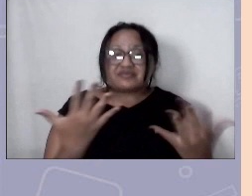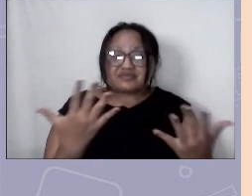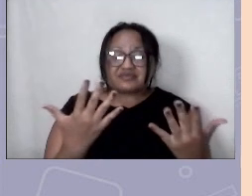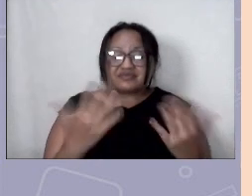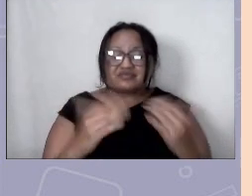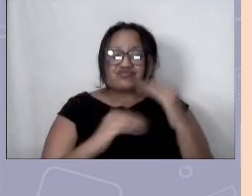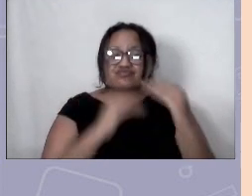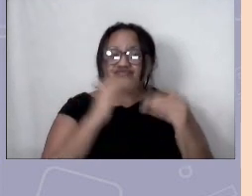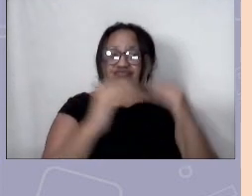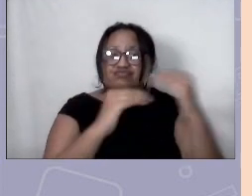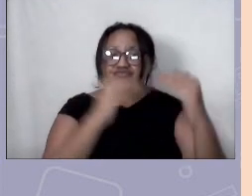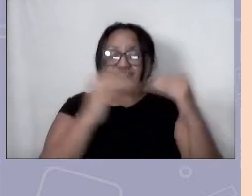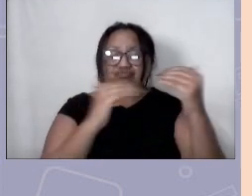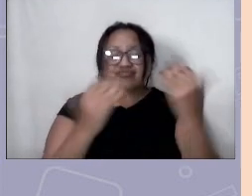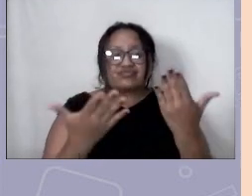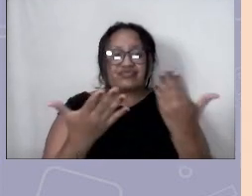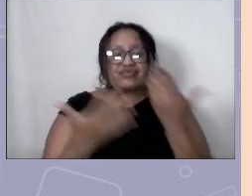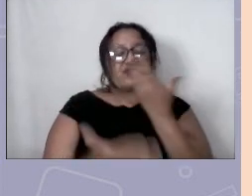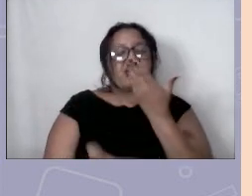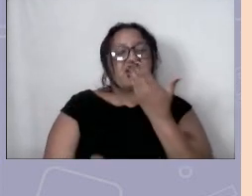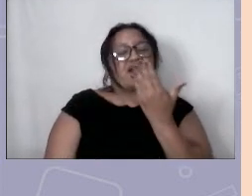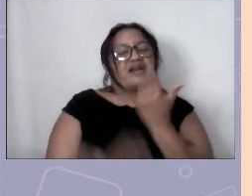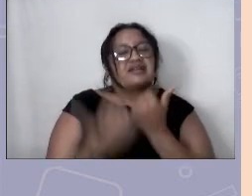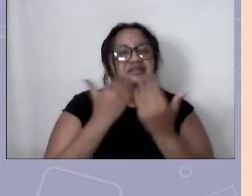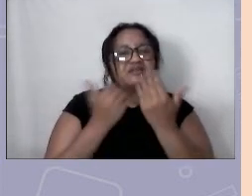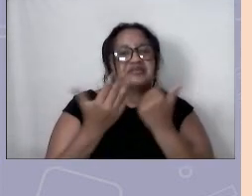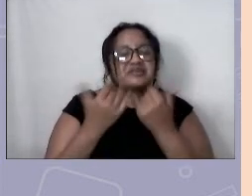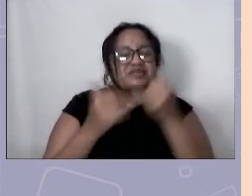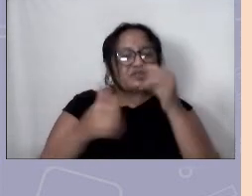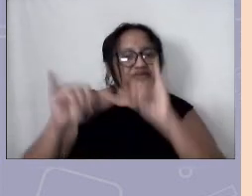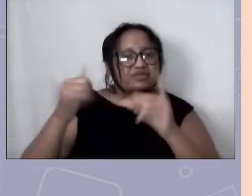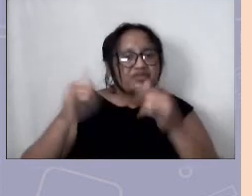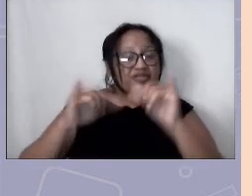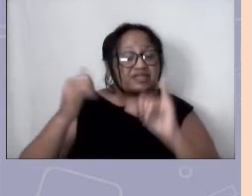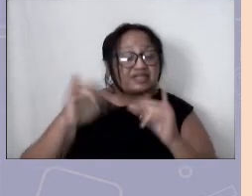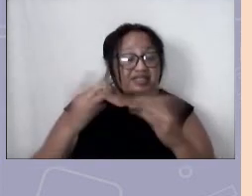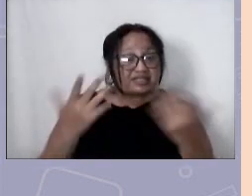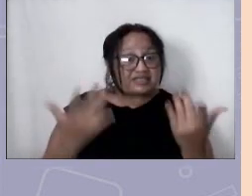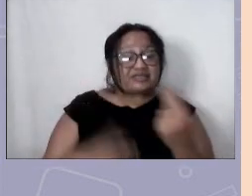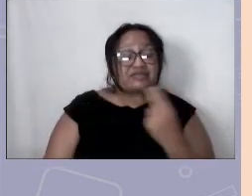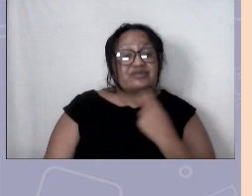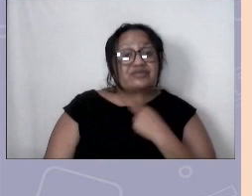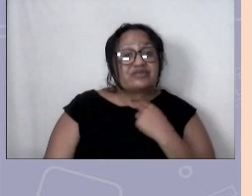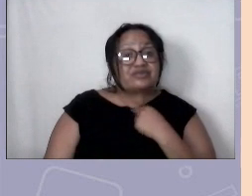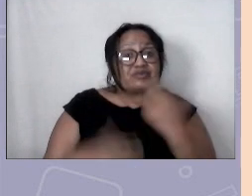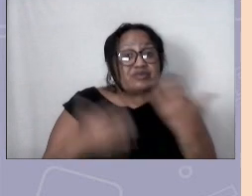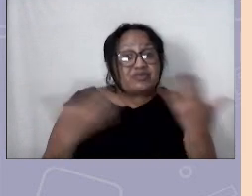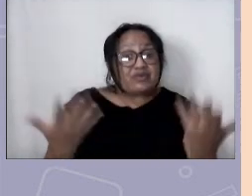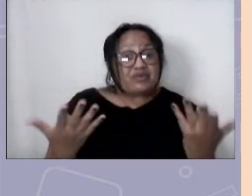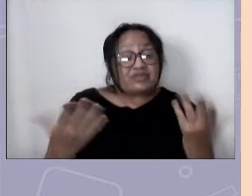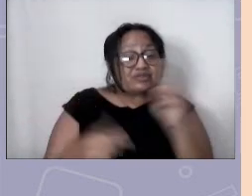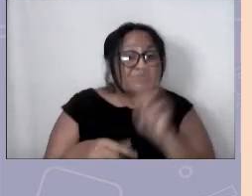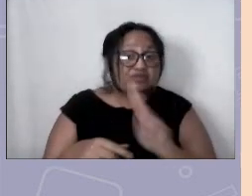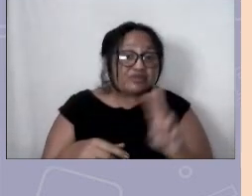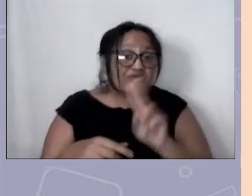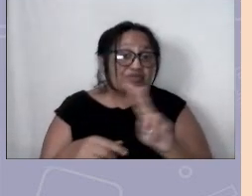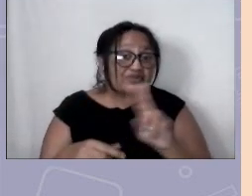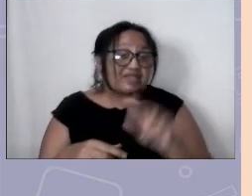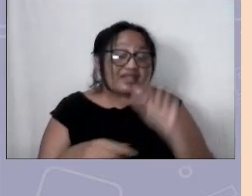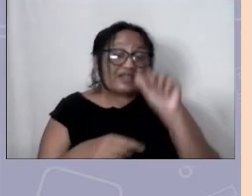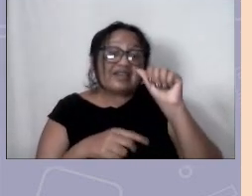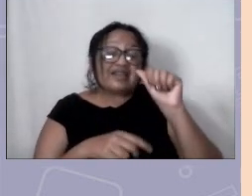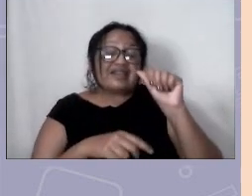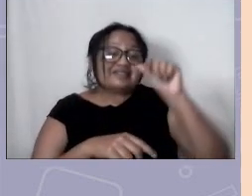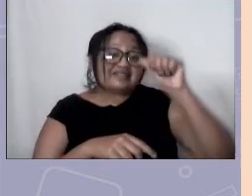não podem decorantes ou conservantes sintéticos as carnes não podem levar antibióticos para o ator de crescimento então ele deu esse textinho aí